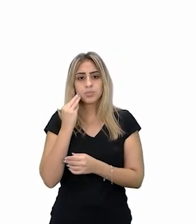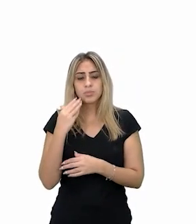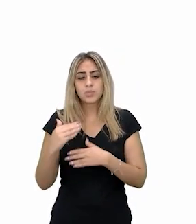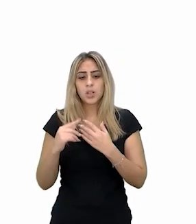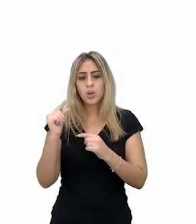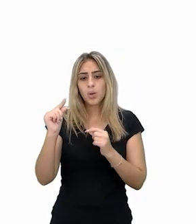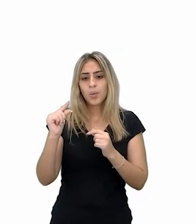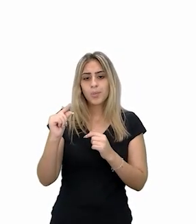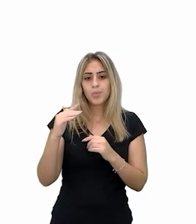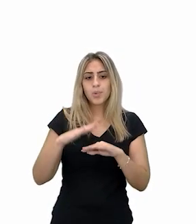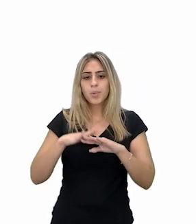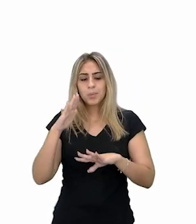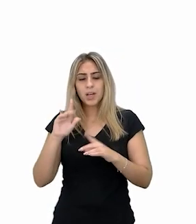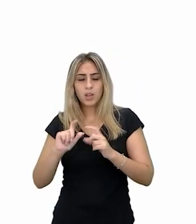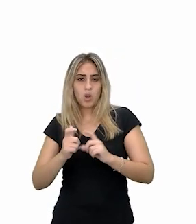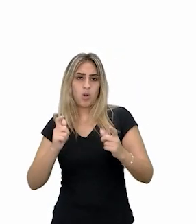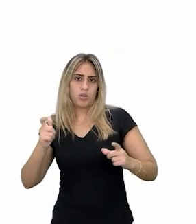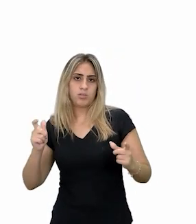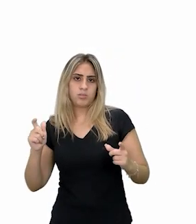com maior